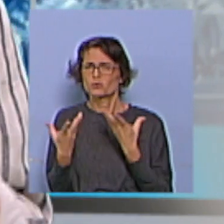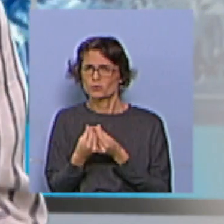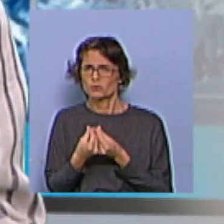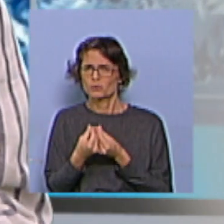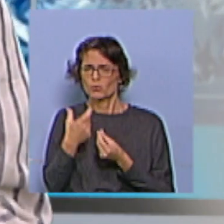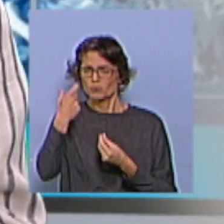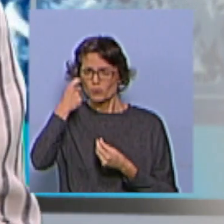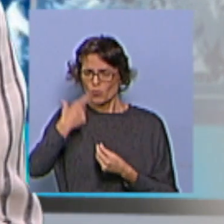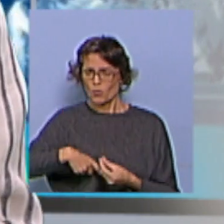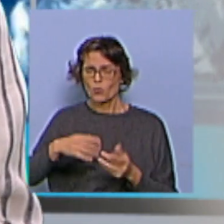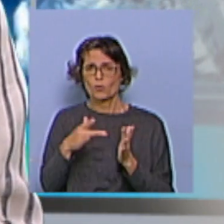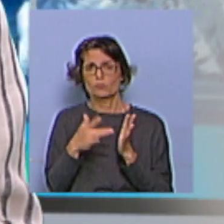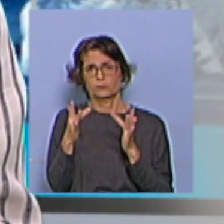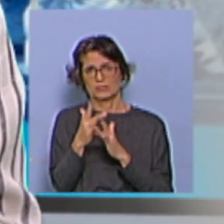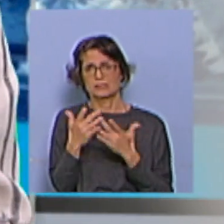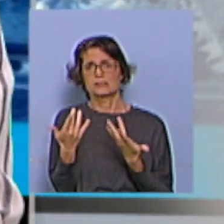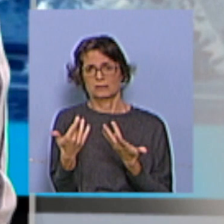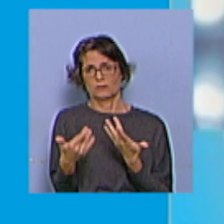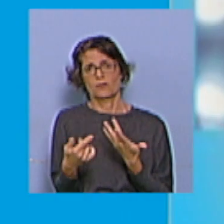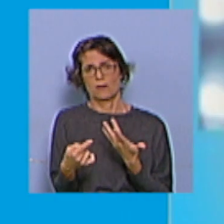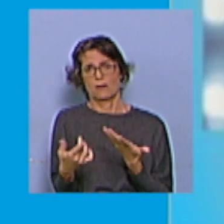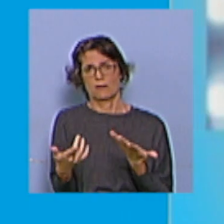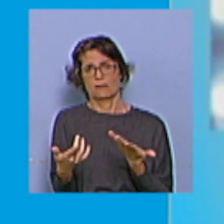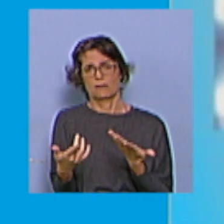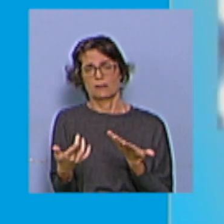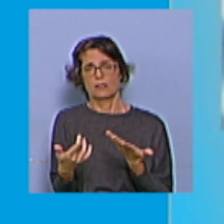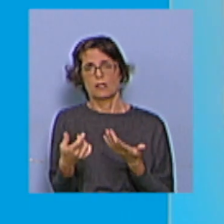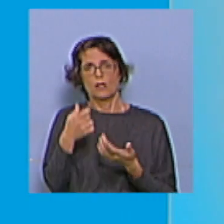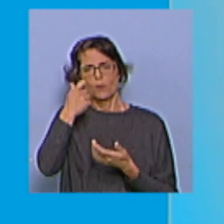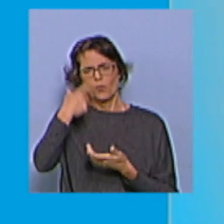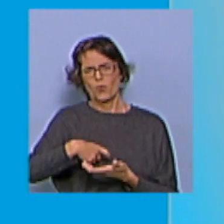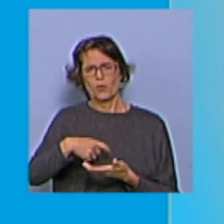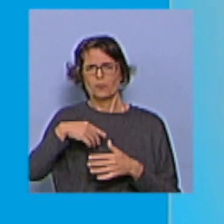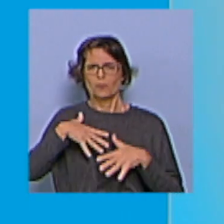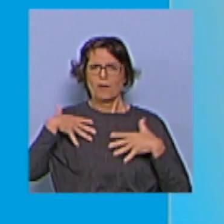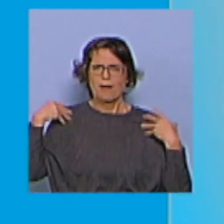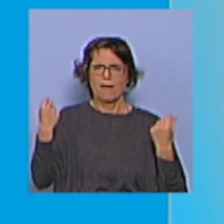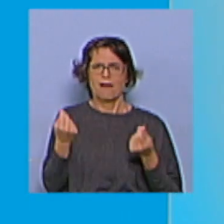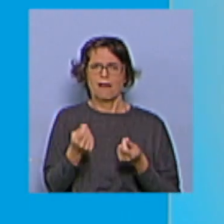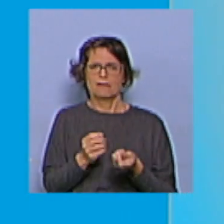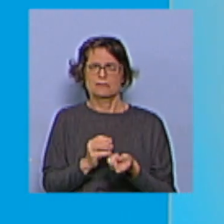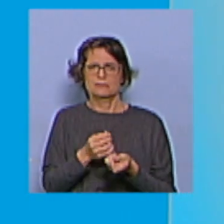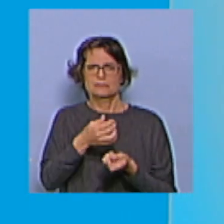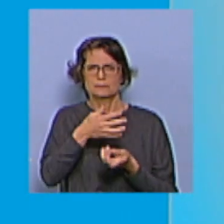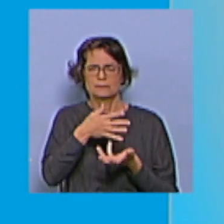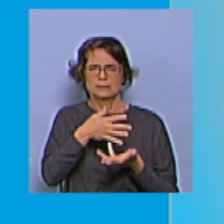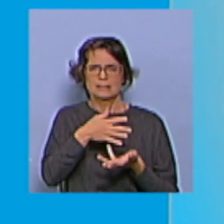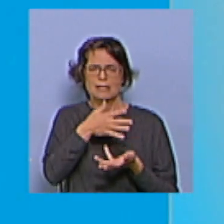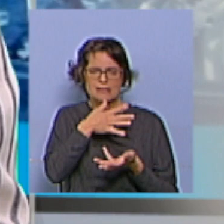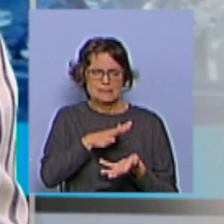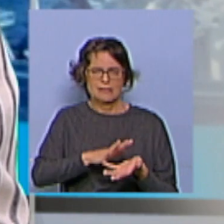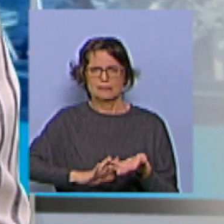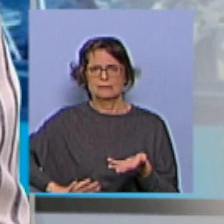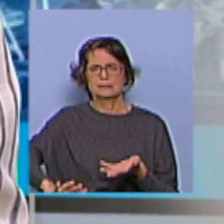todos é que fazemos o corpo de Cristo, não é só o corpo de Cristo, corpo, alma, sangue e divindade, não é que nós temos ali presente